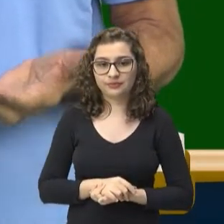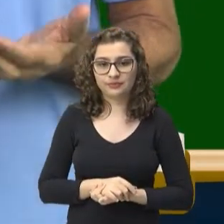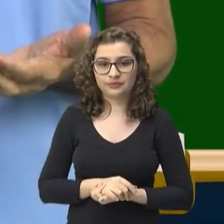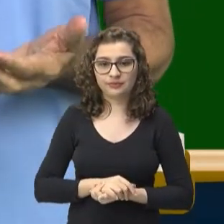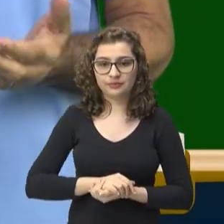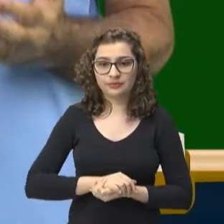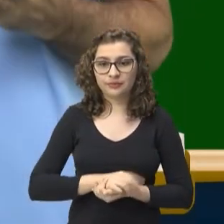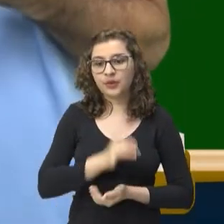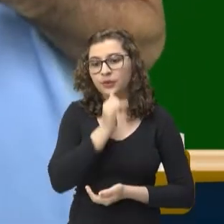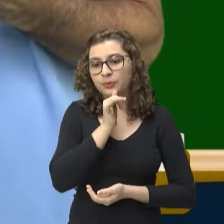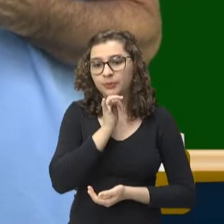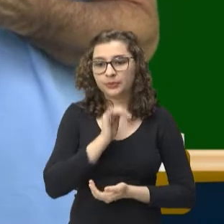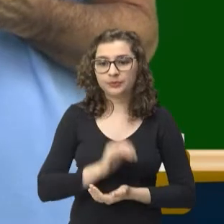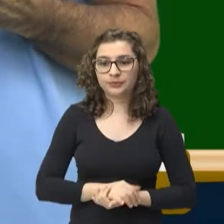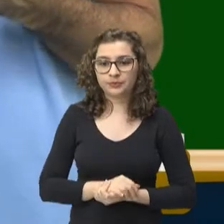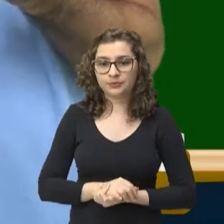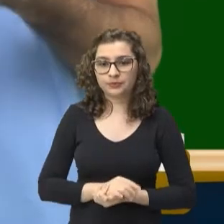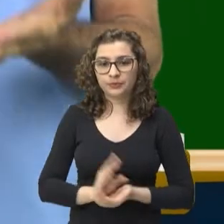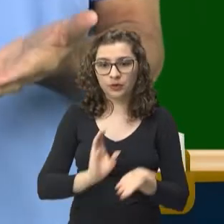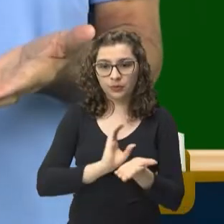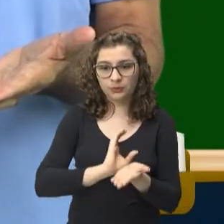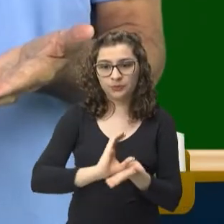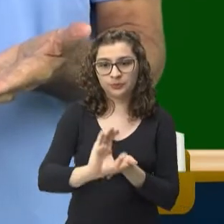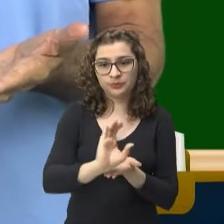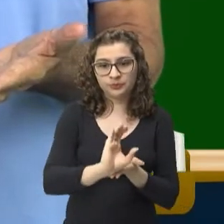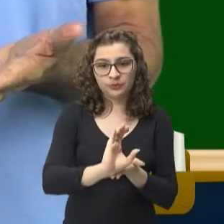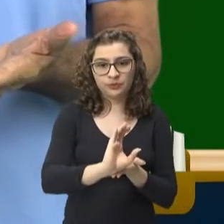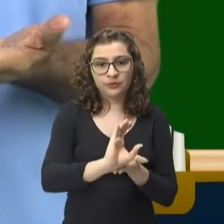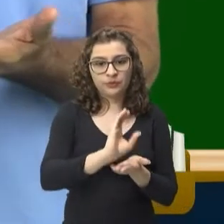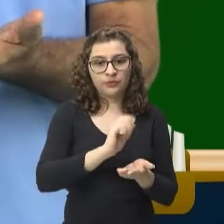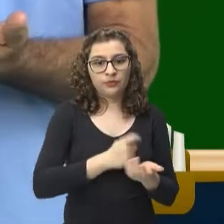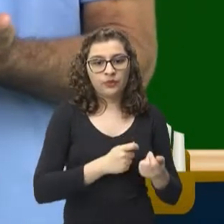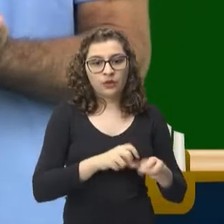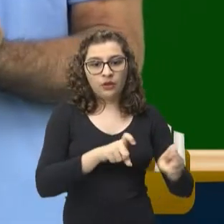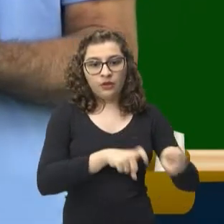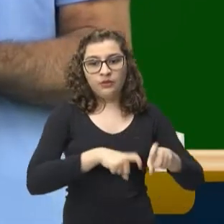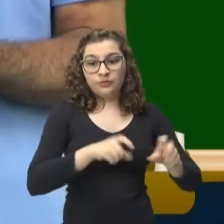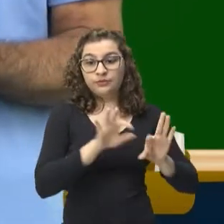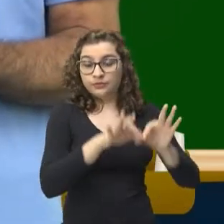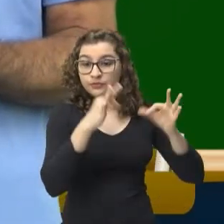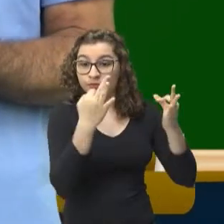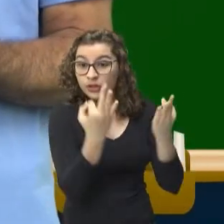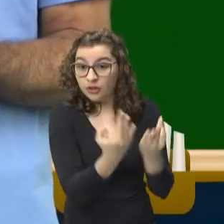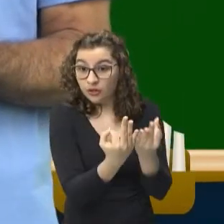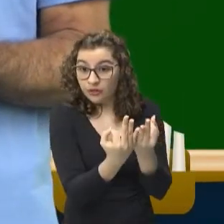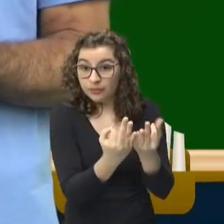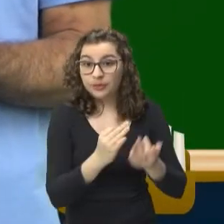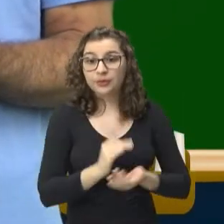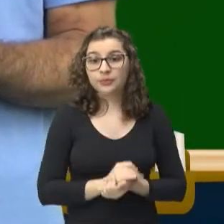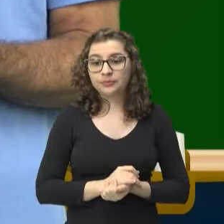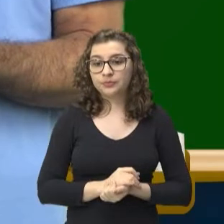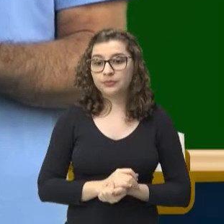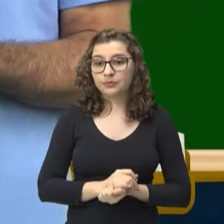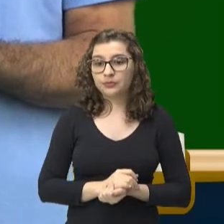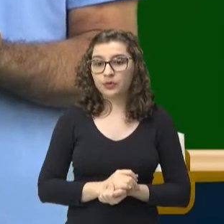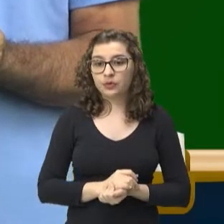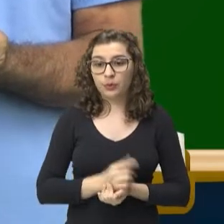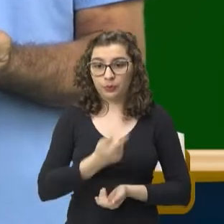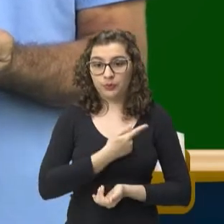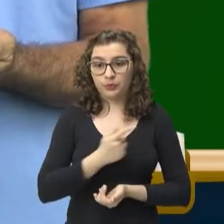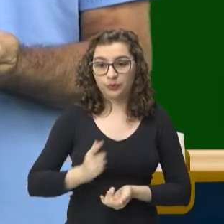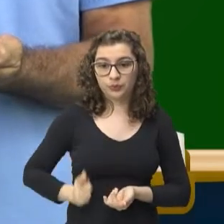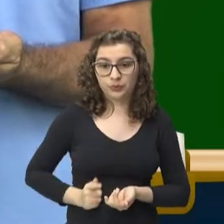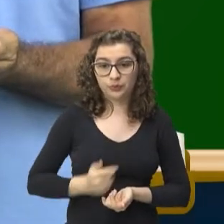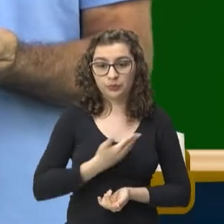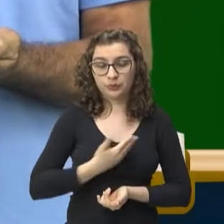né? Por exemplo, financiar a agricultura familiar. Você pode financiar, quando o governo financia o